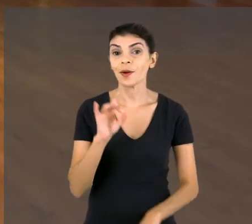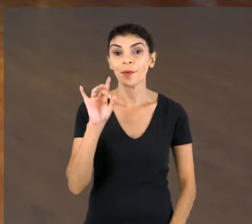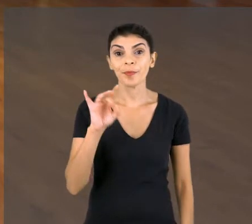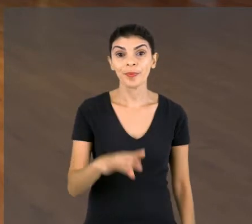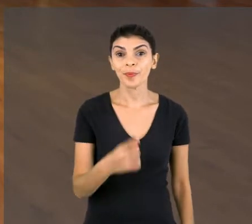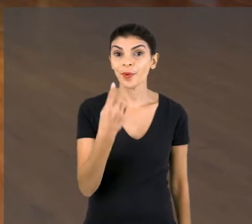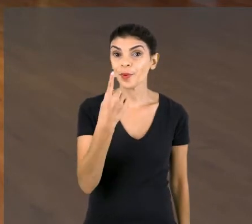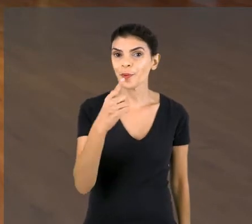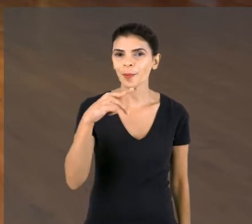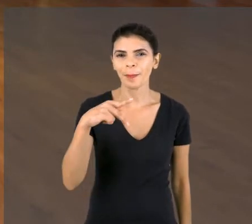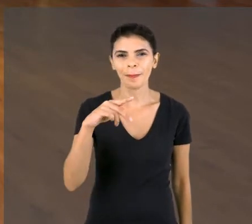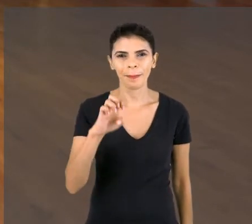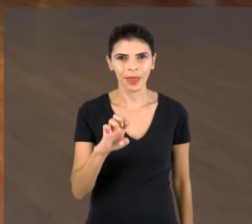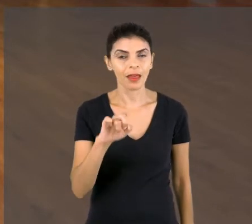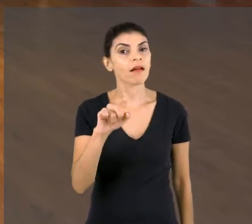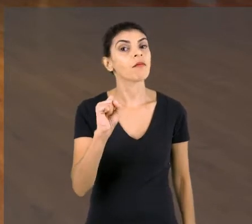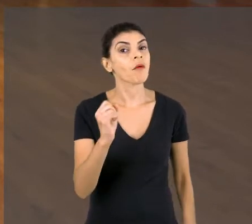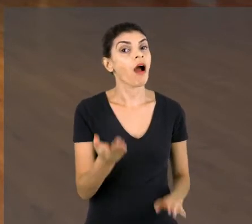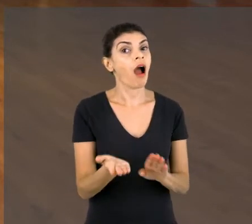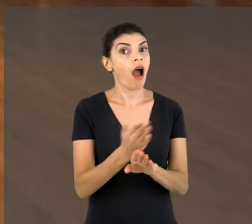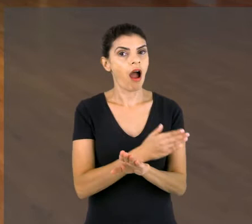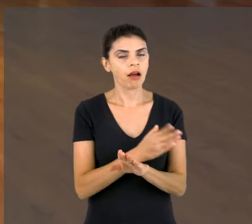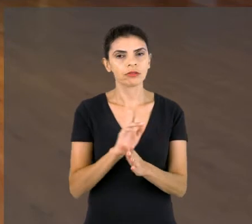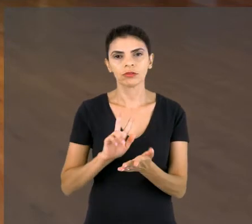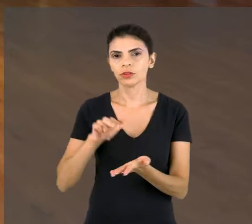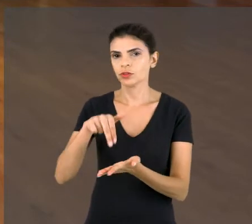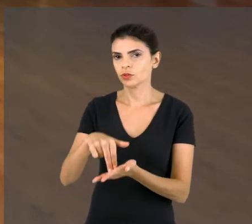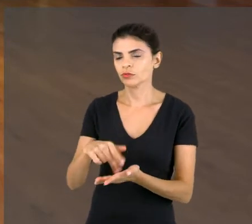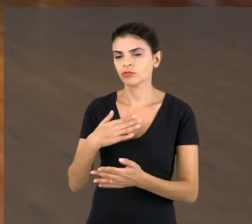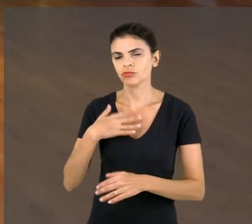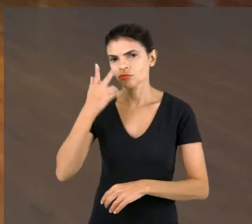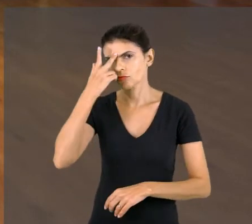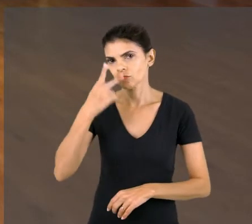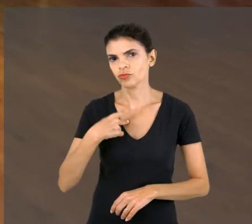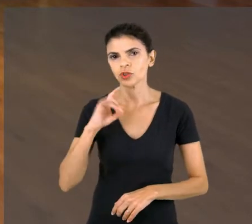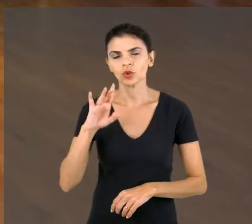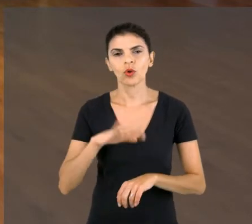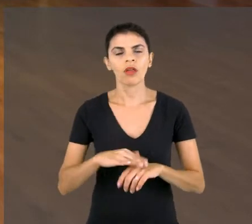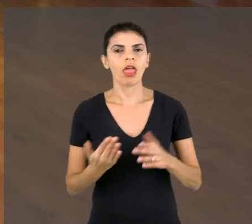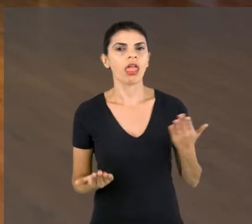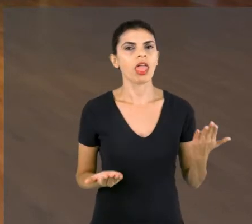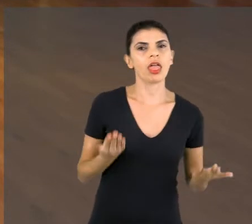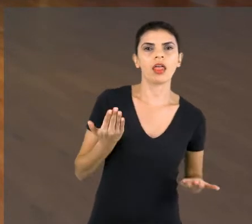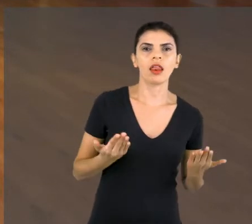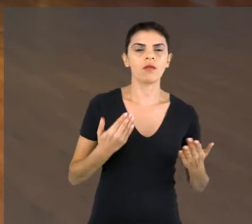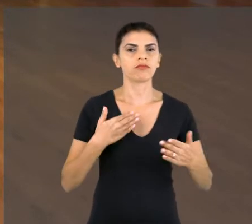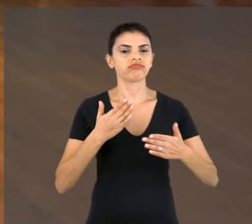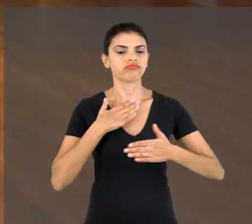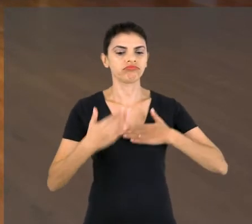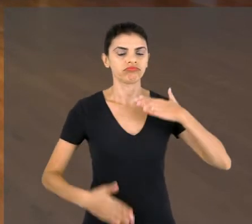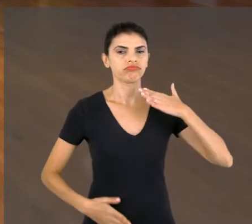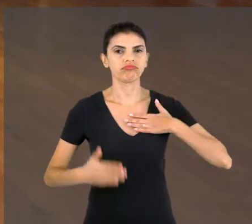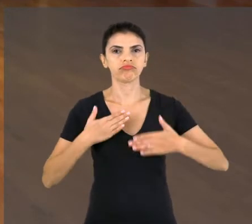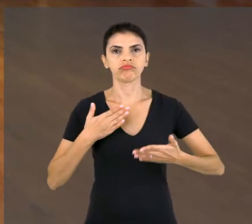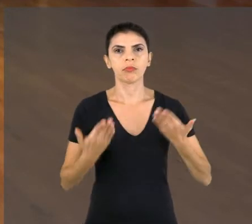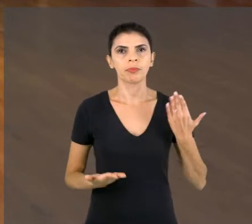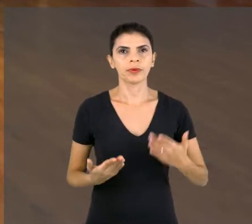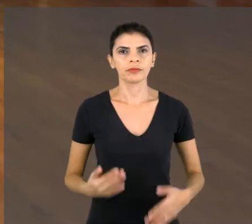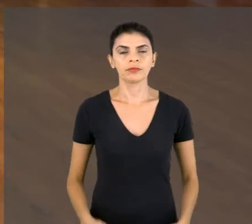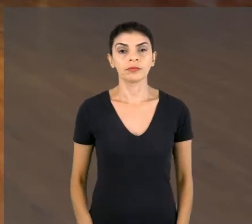pé. Então, a volante pode, antes de subir no portô, ela pode sozinha treinar o equilíbrio, que é essa transferência de